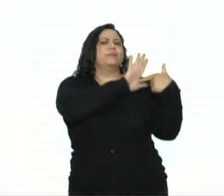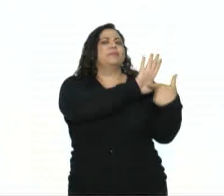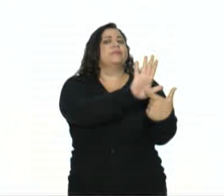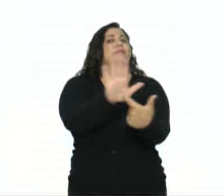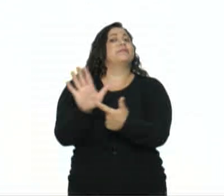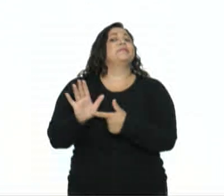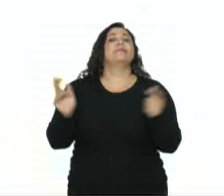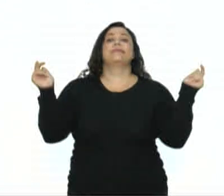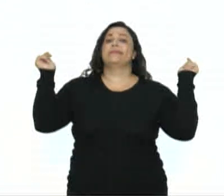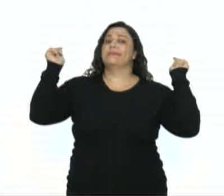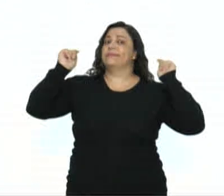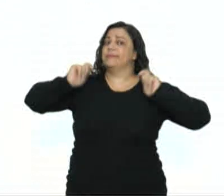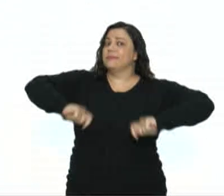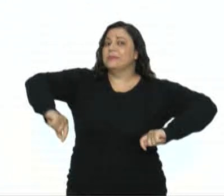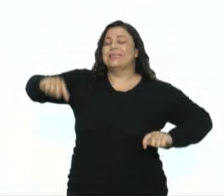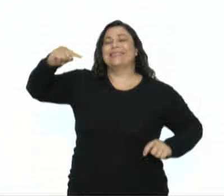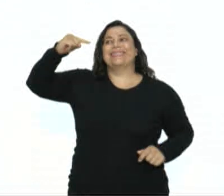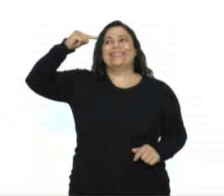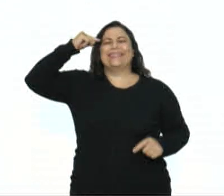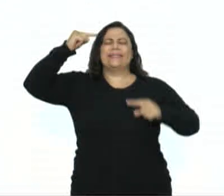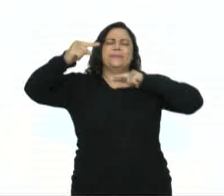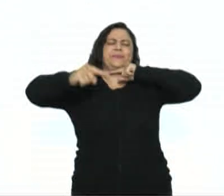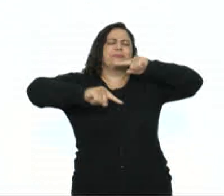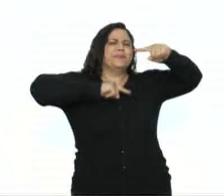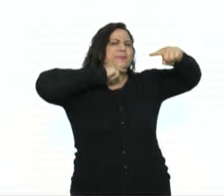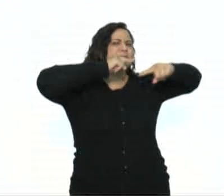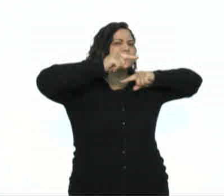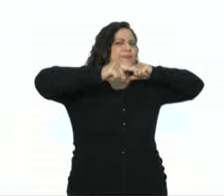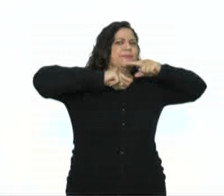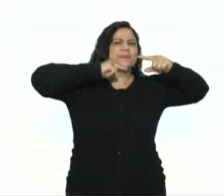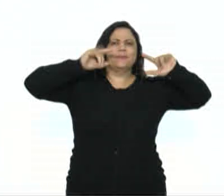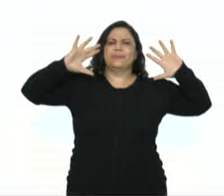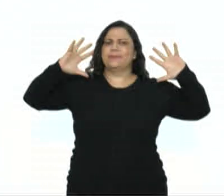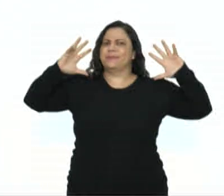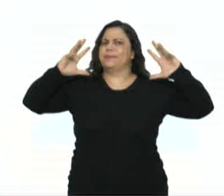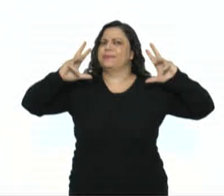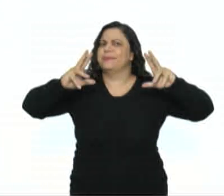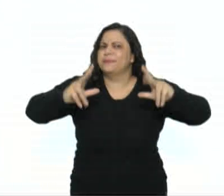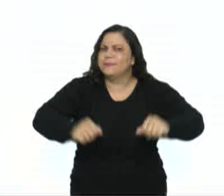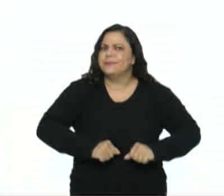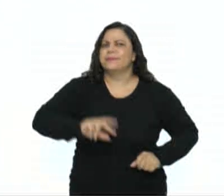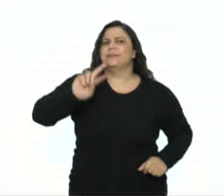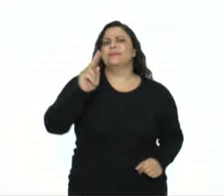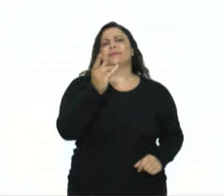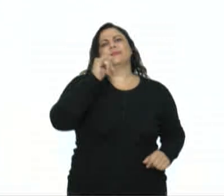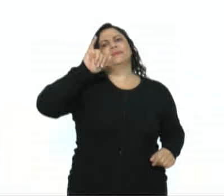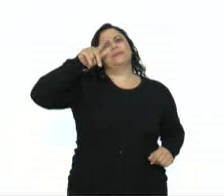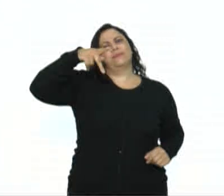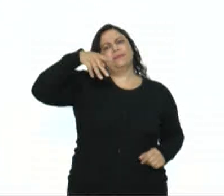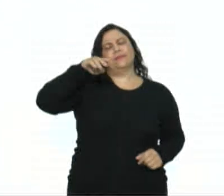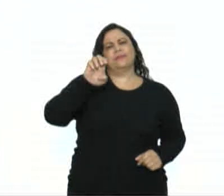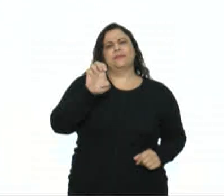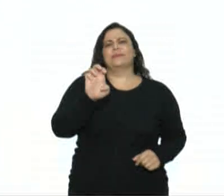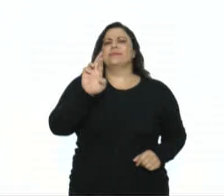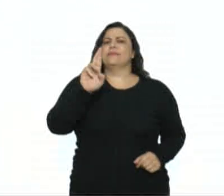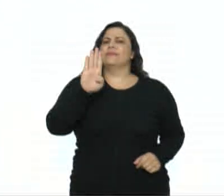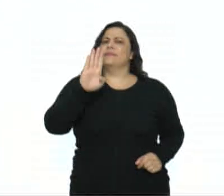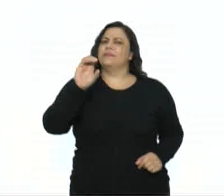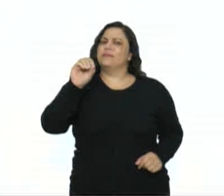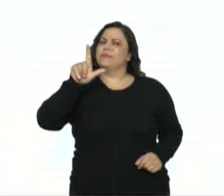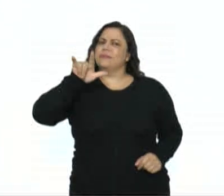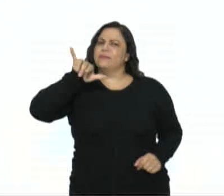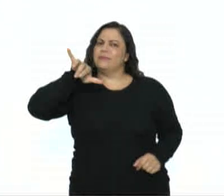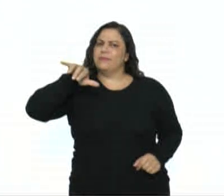capacidade da mente de duvidar das coisas, a dúvida hiperbólica. É exagerar na